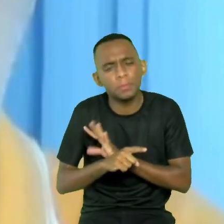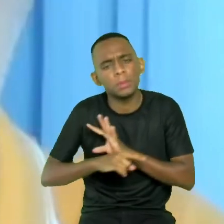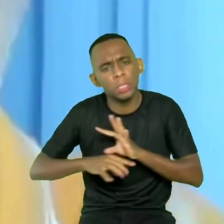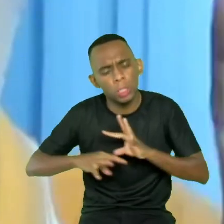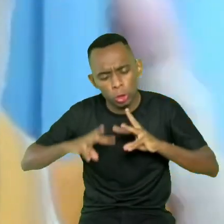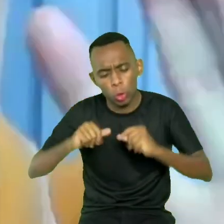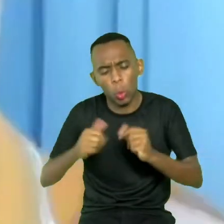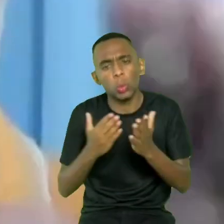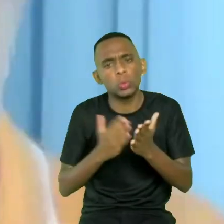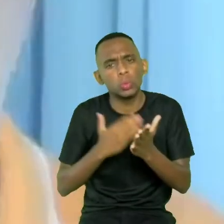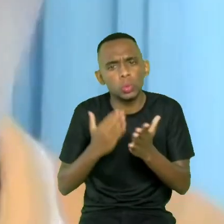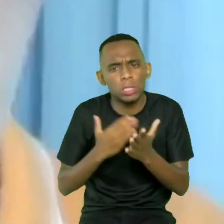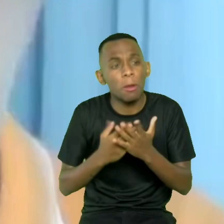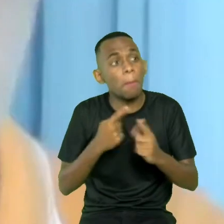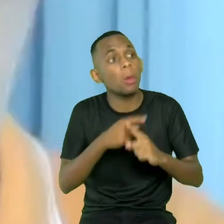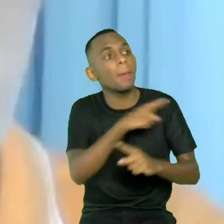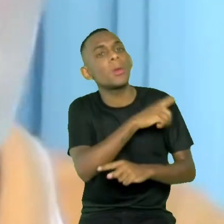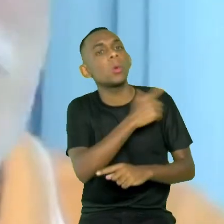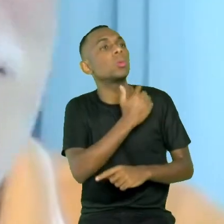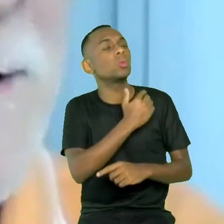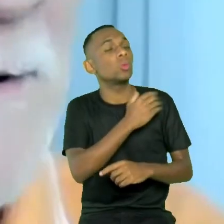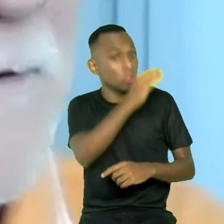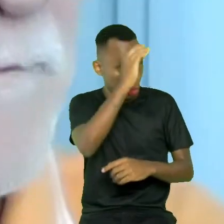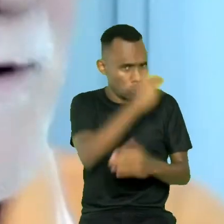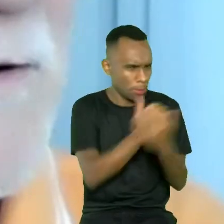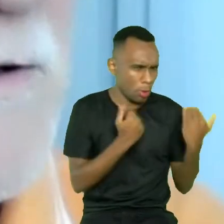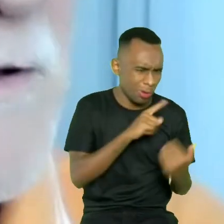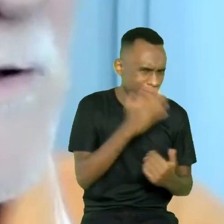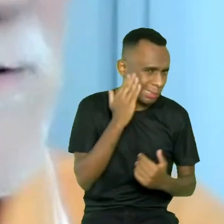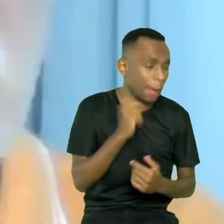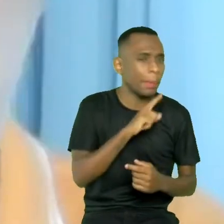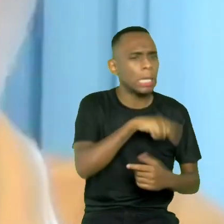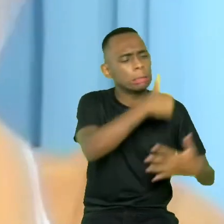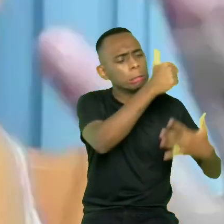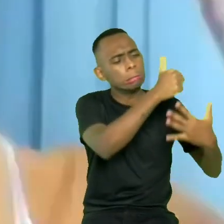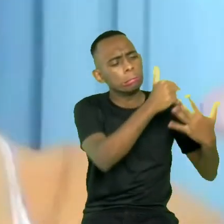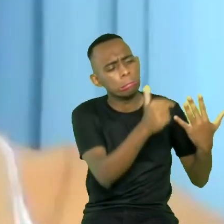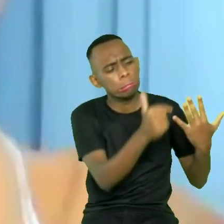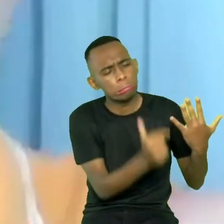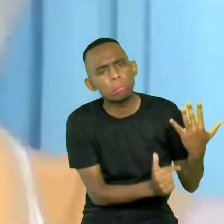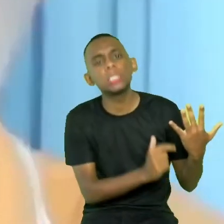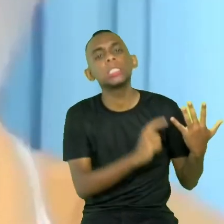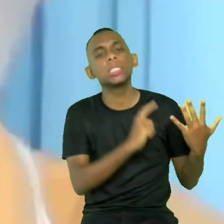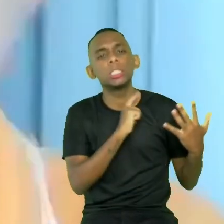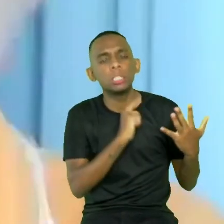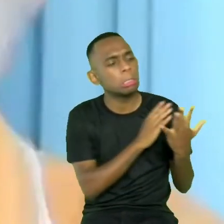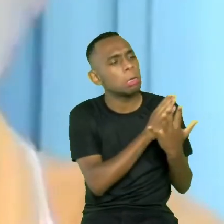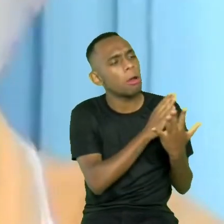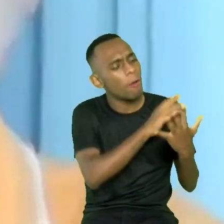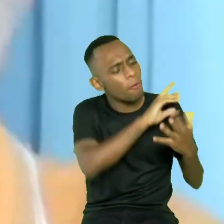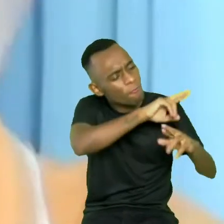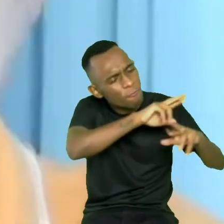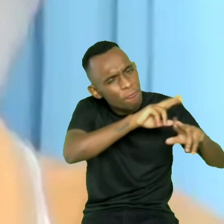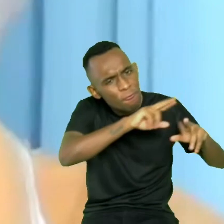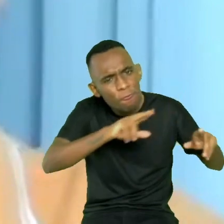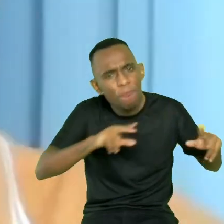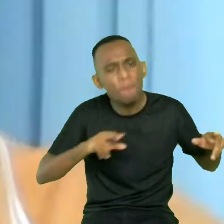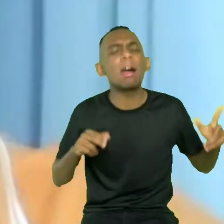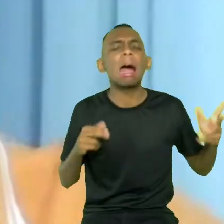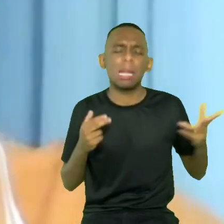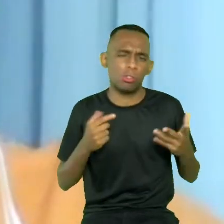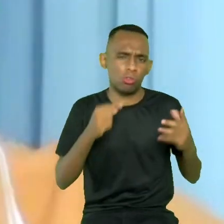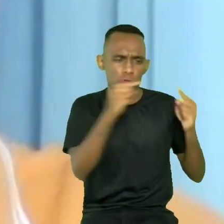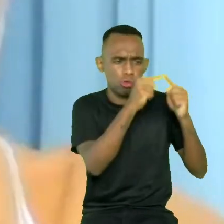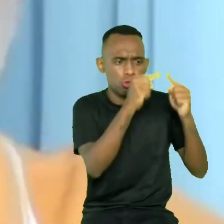muito místico, eu tinha muito livro de misticismo, umas coisas assim, de quiromancia. Eu aprendi a